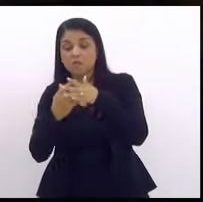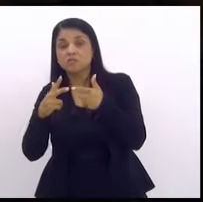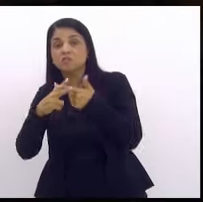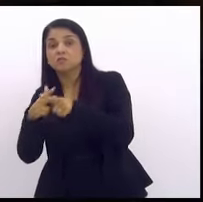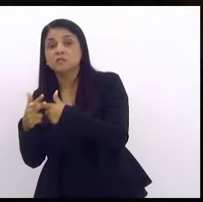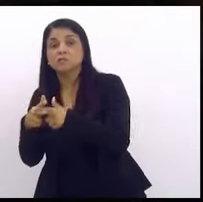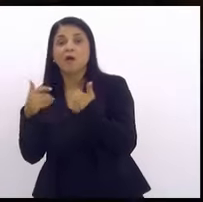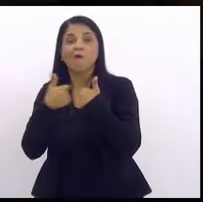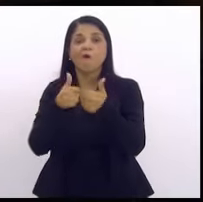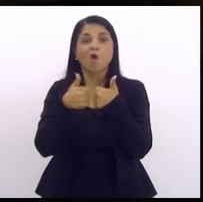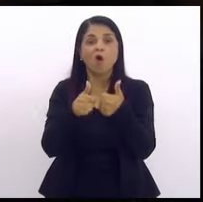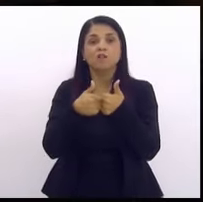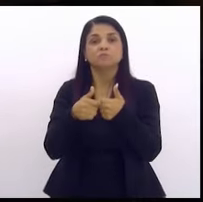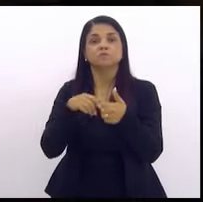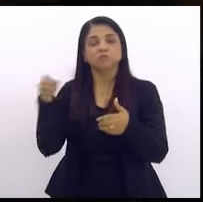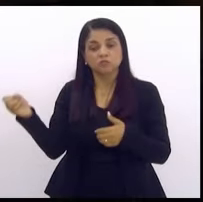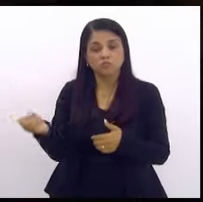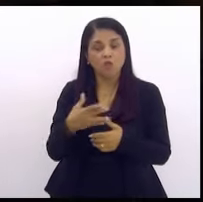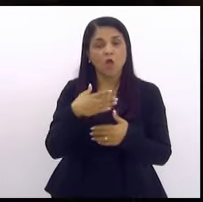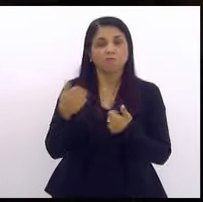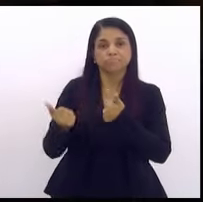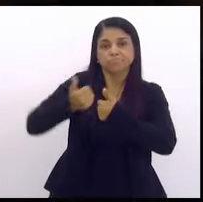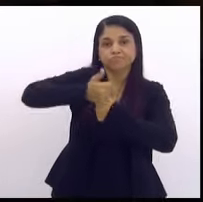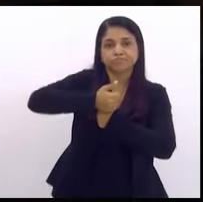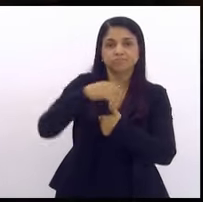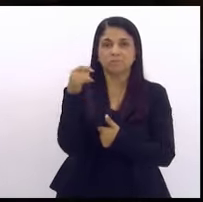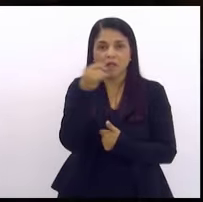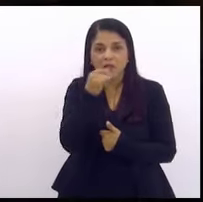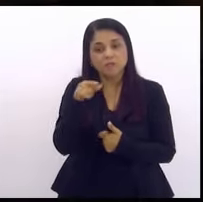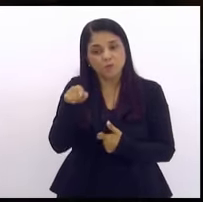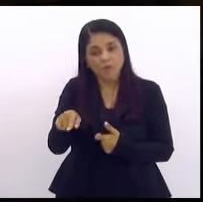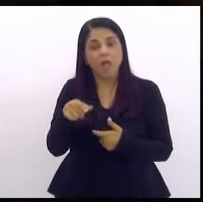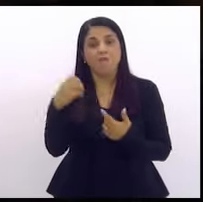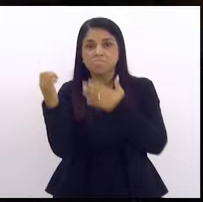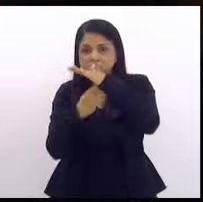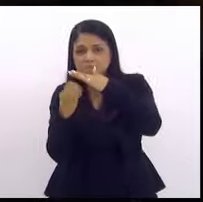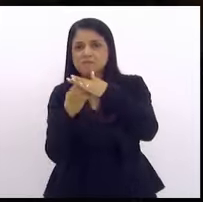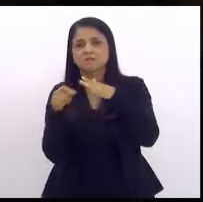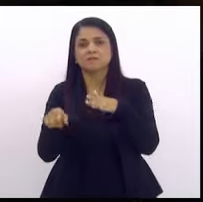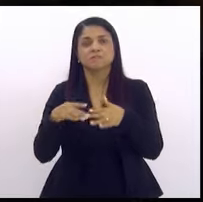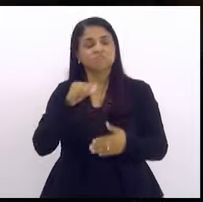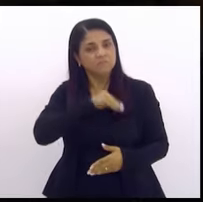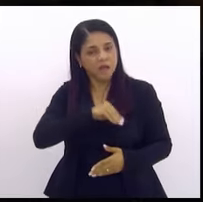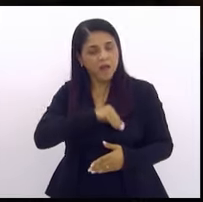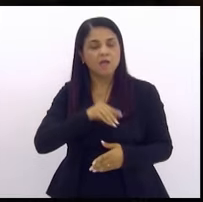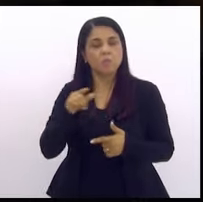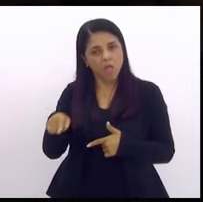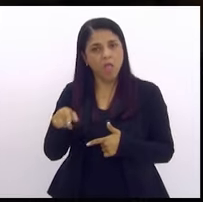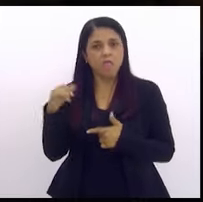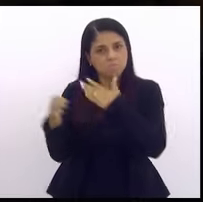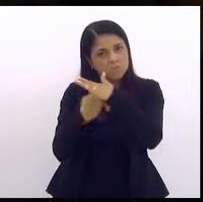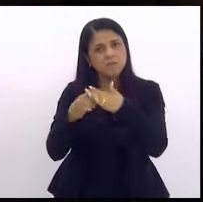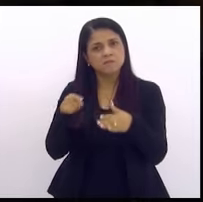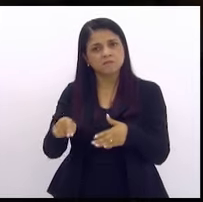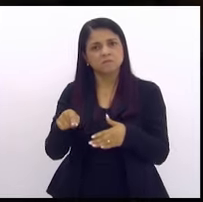que renovar a frota que saiu da validade são as empresas. Quem tem que garantir o salário dos rodoviários são as empresas. Porque passagem acima de